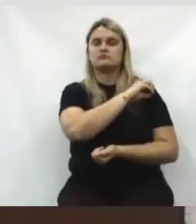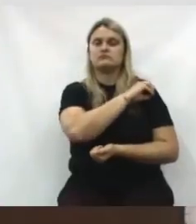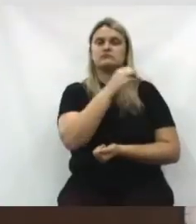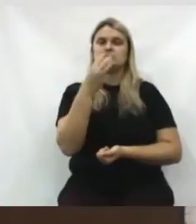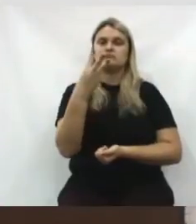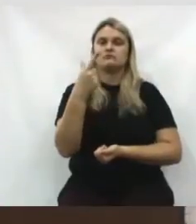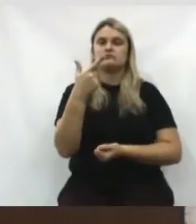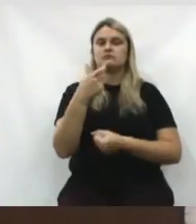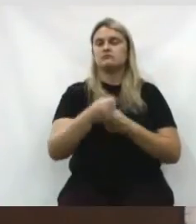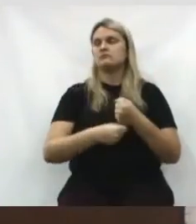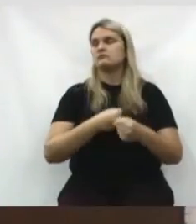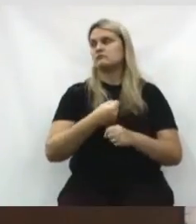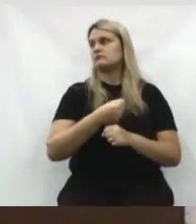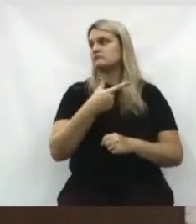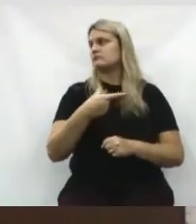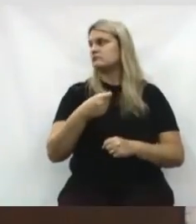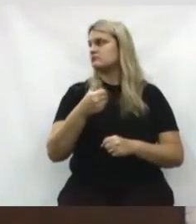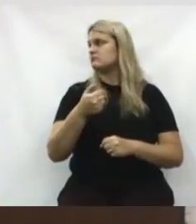Aprovado o requerimento número